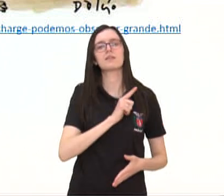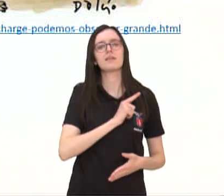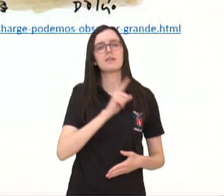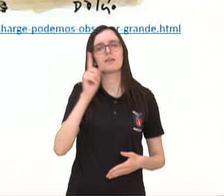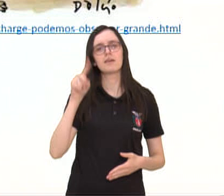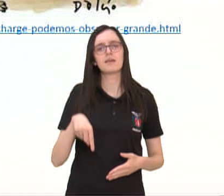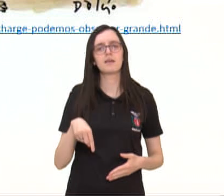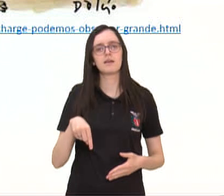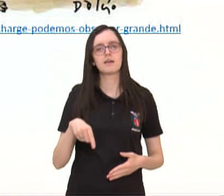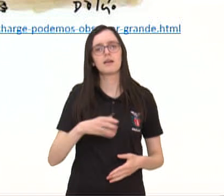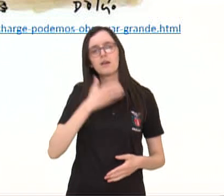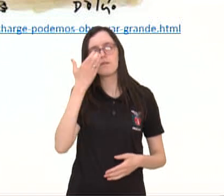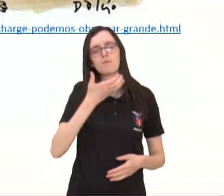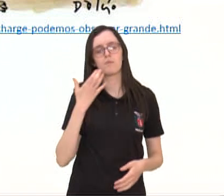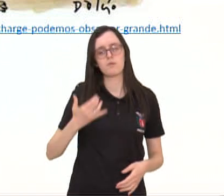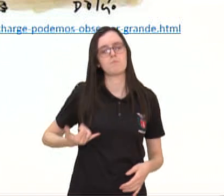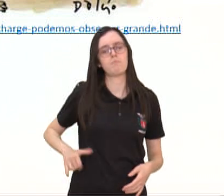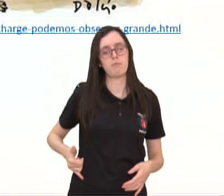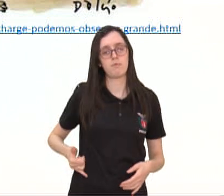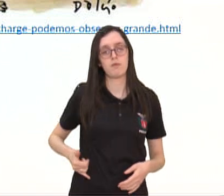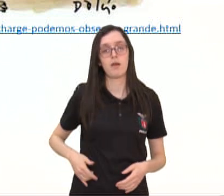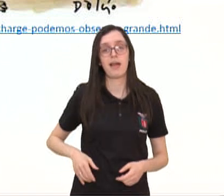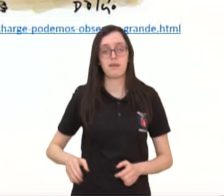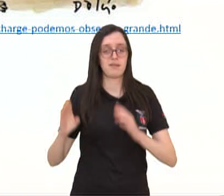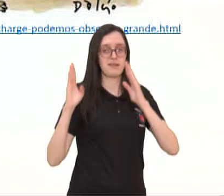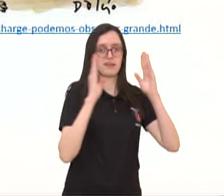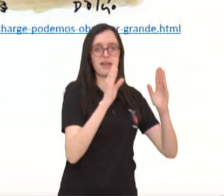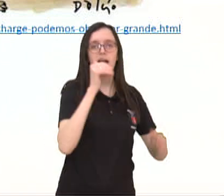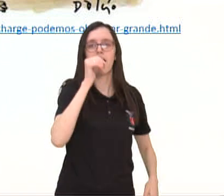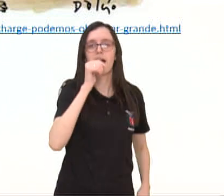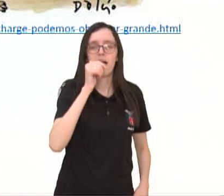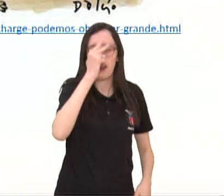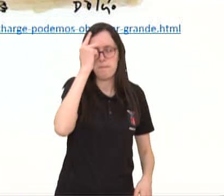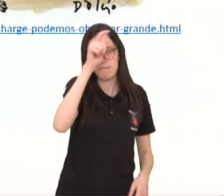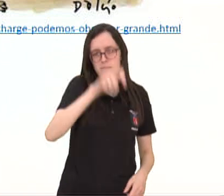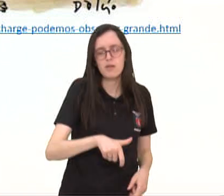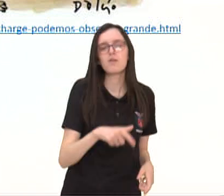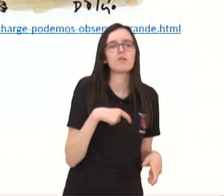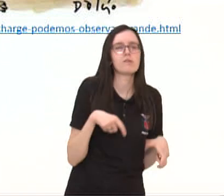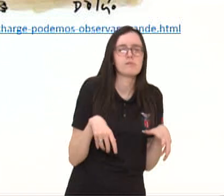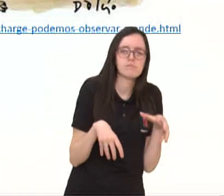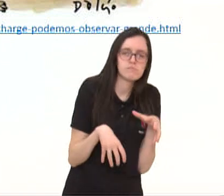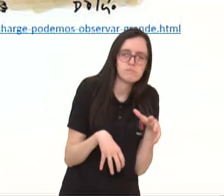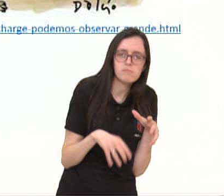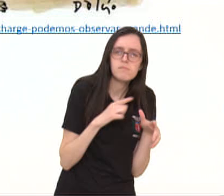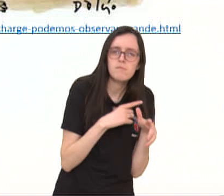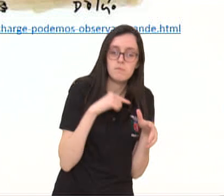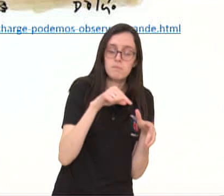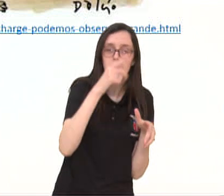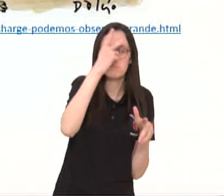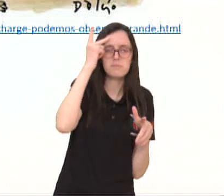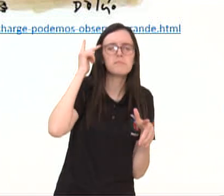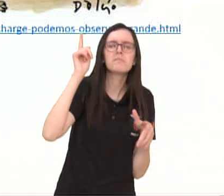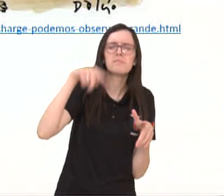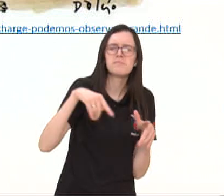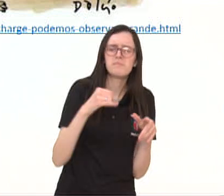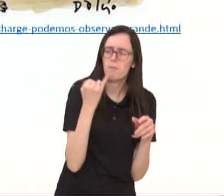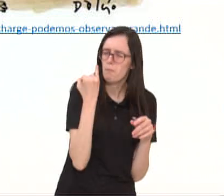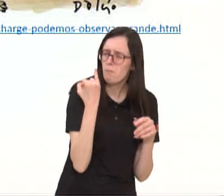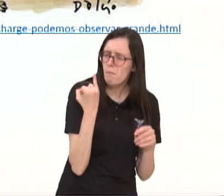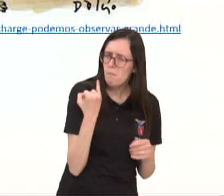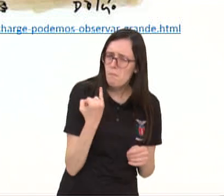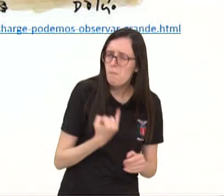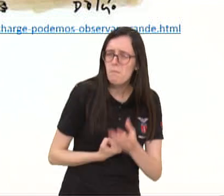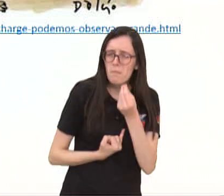um iPhone tocando, no segundo momento, naquela figura onde nós temos essa pessoa bem raquítica,